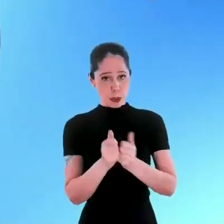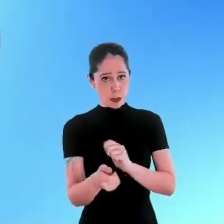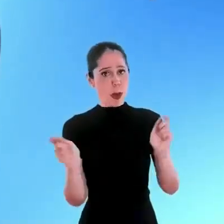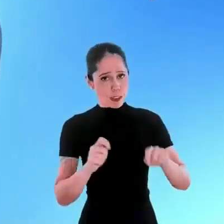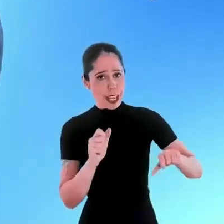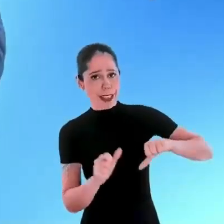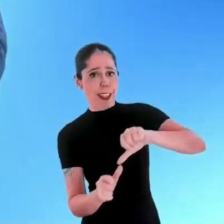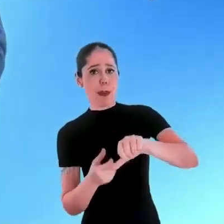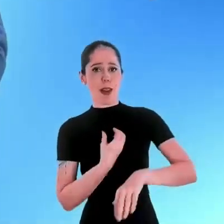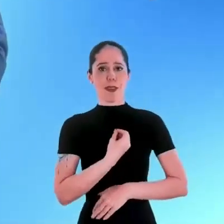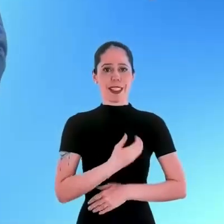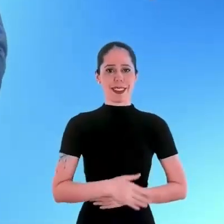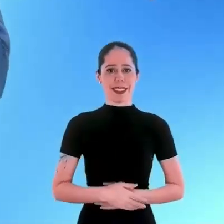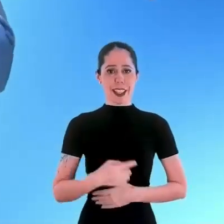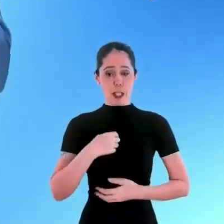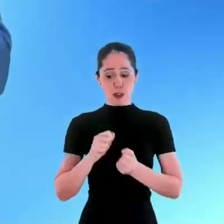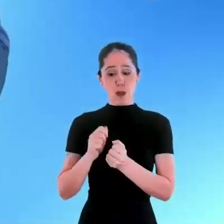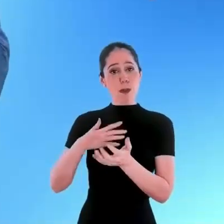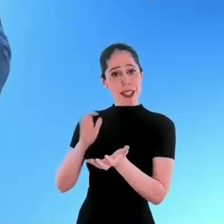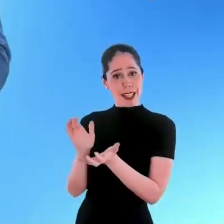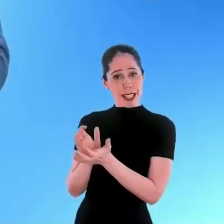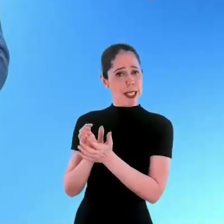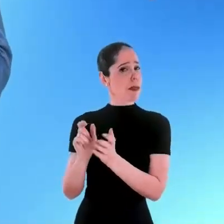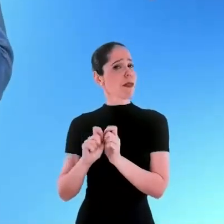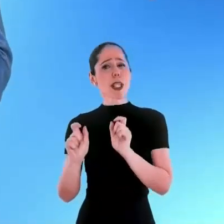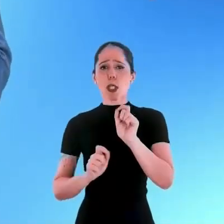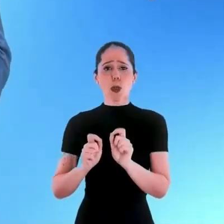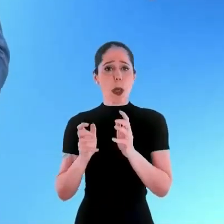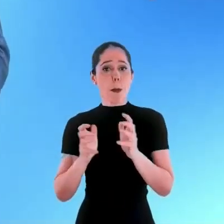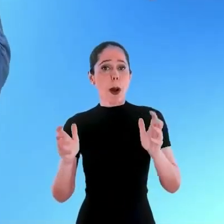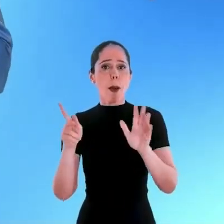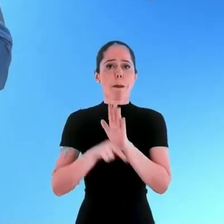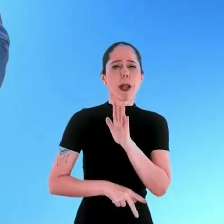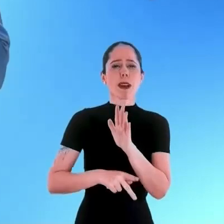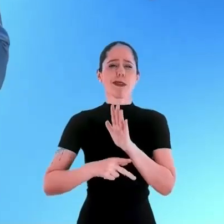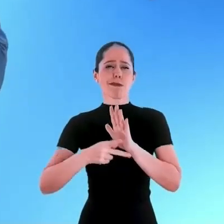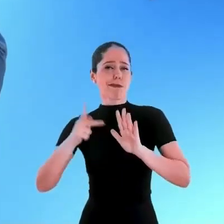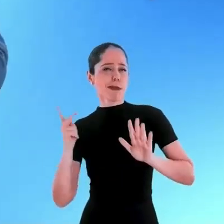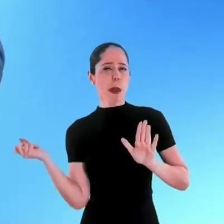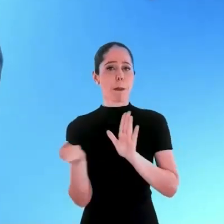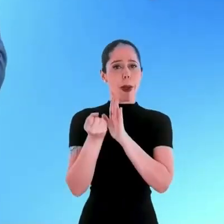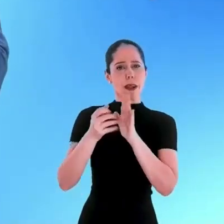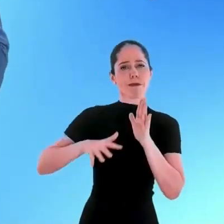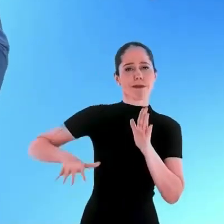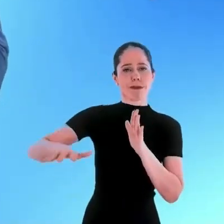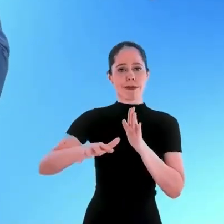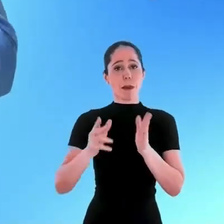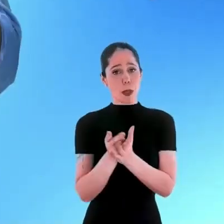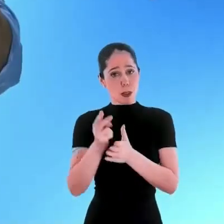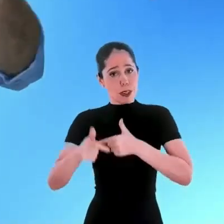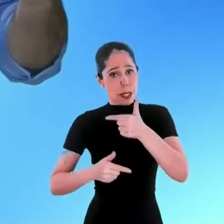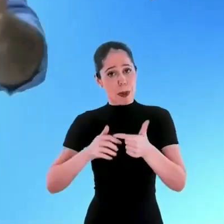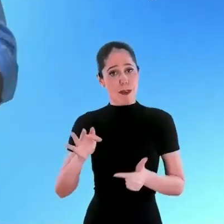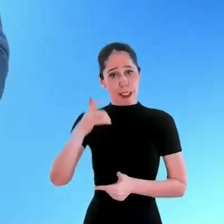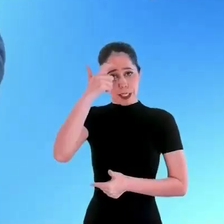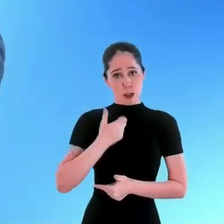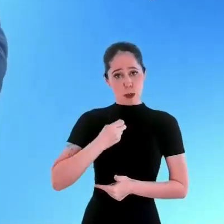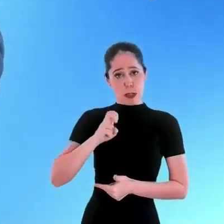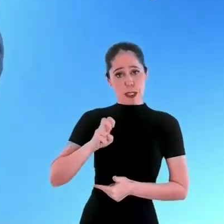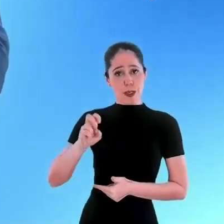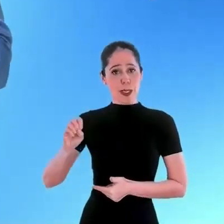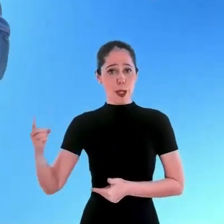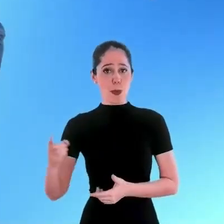O esporte transforma a vida. Eu e minha equipe fizemos o maior plano da história na área. Para continuar esse trabalho, Federal